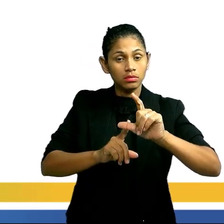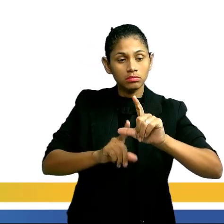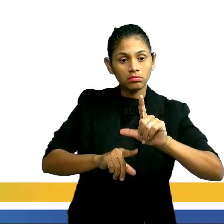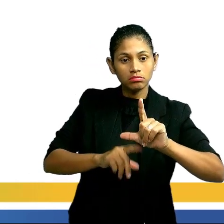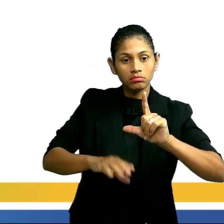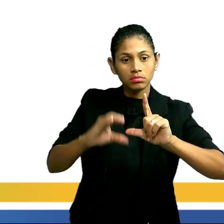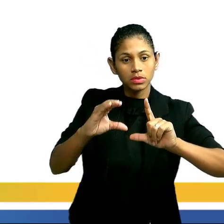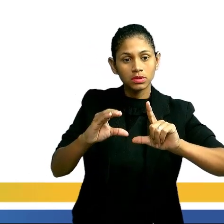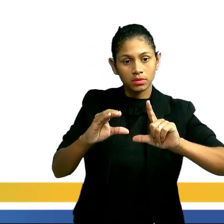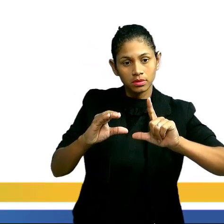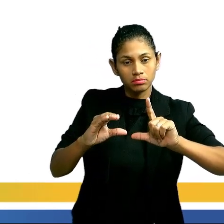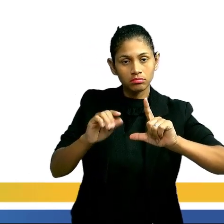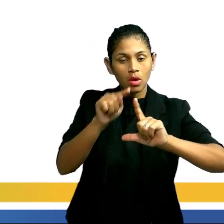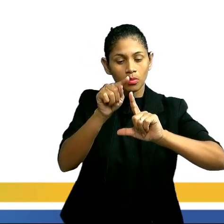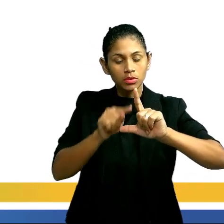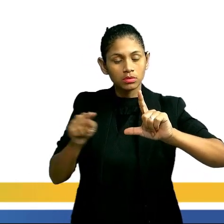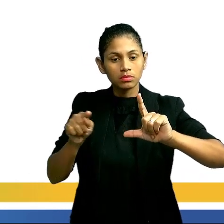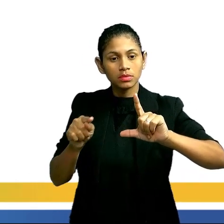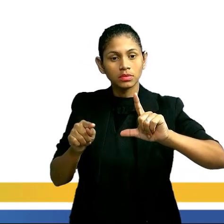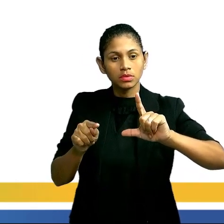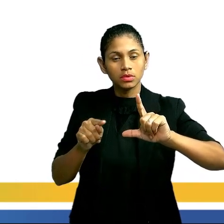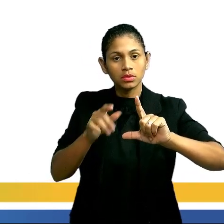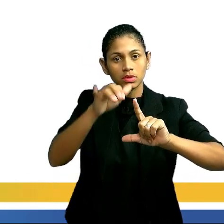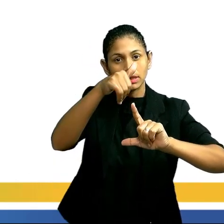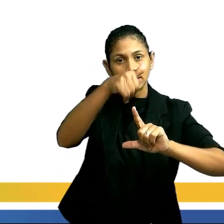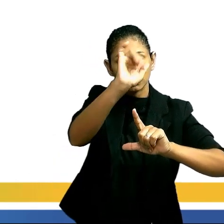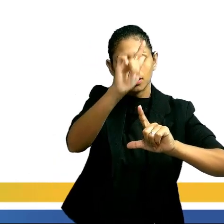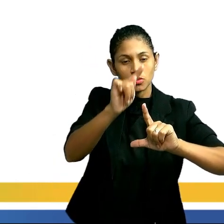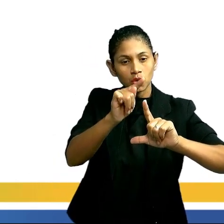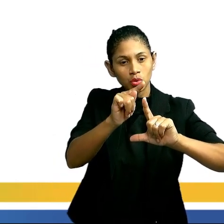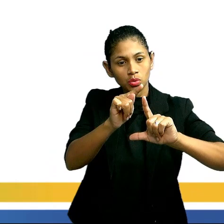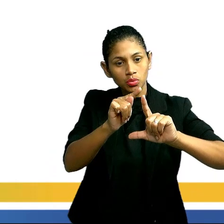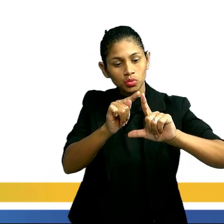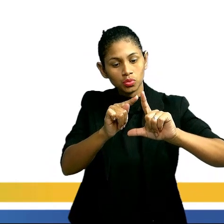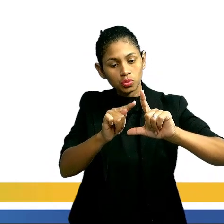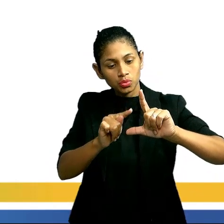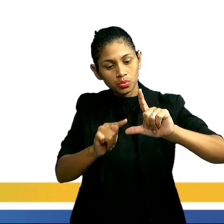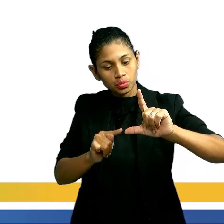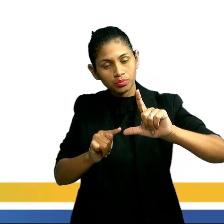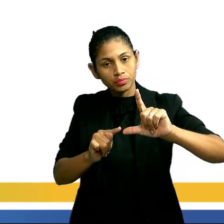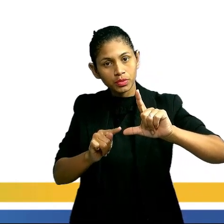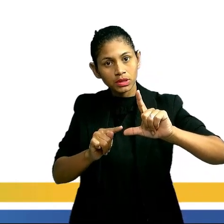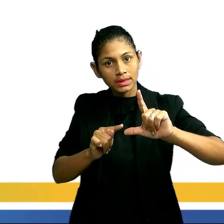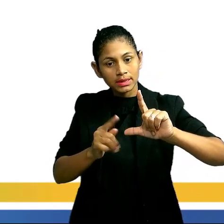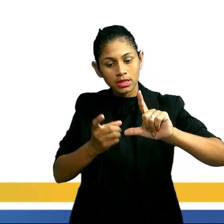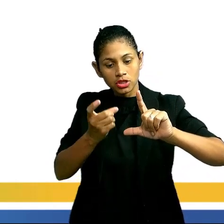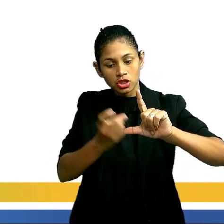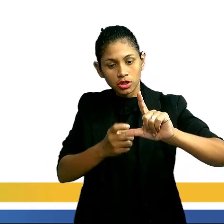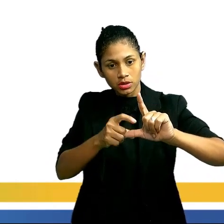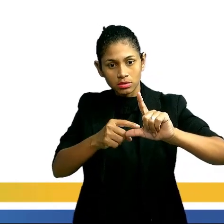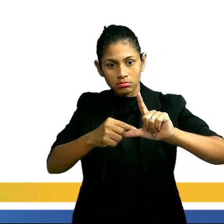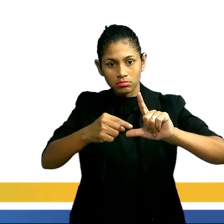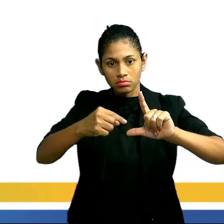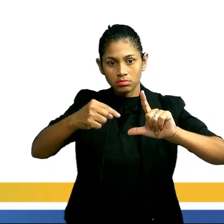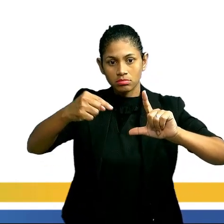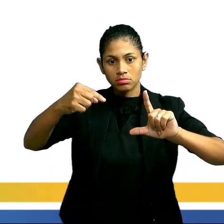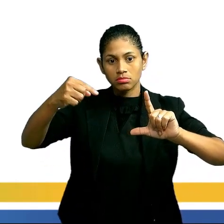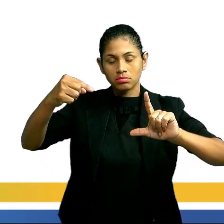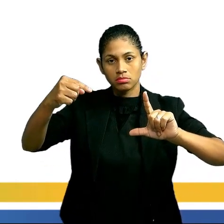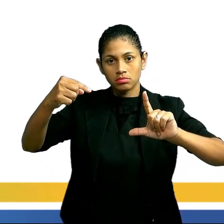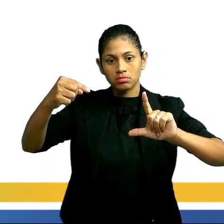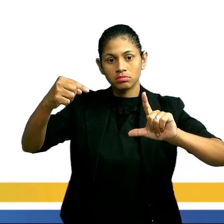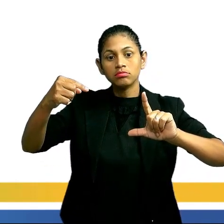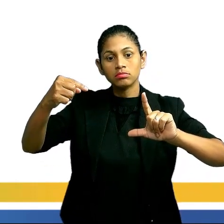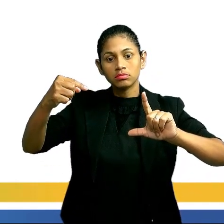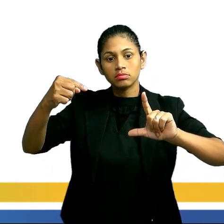Alternativa C. Valores de x sempre aumentando e os valores de y eles vão